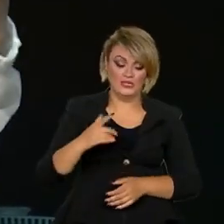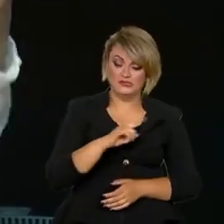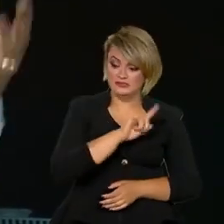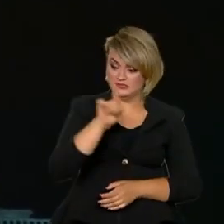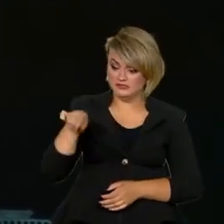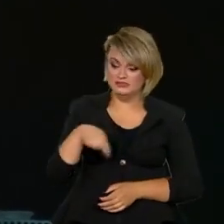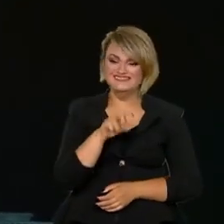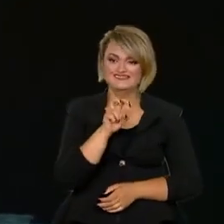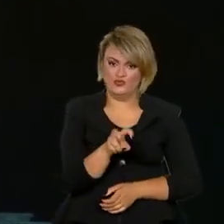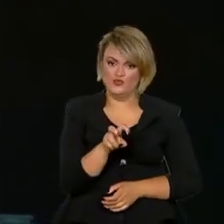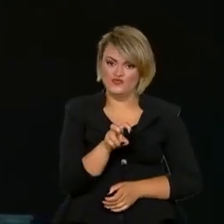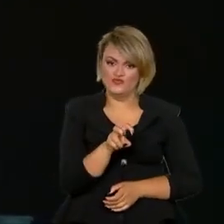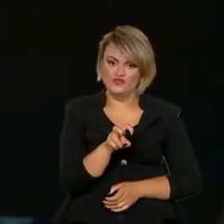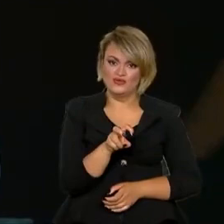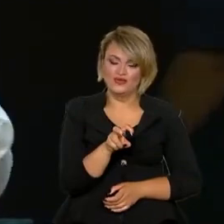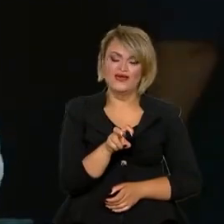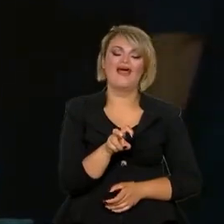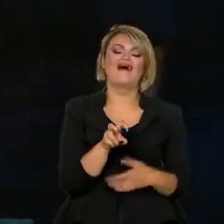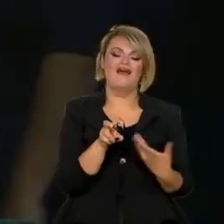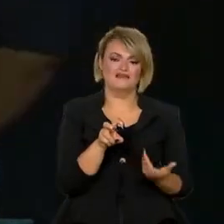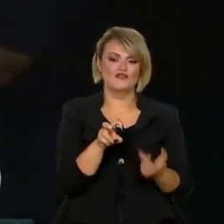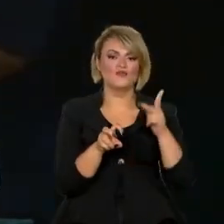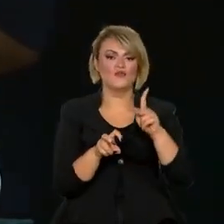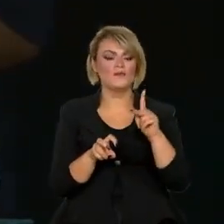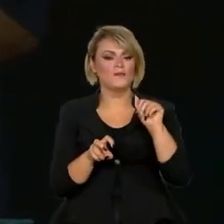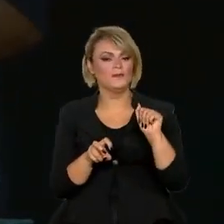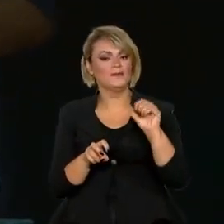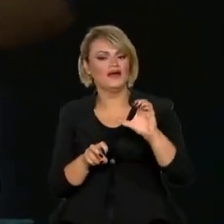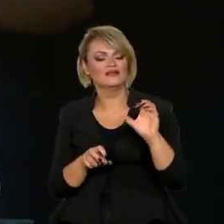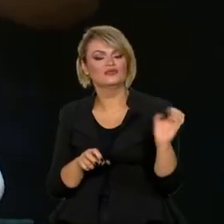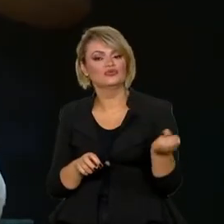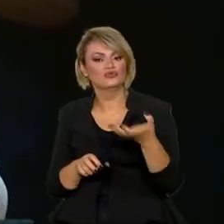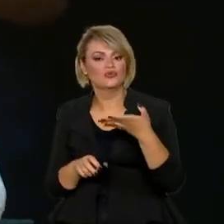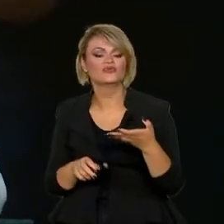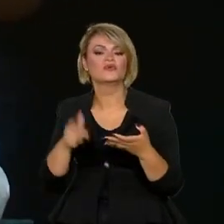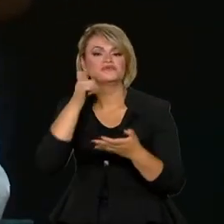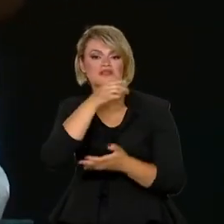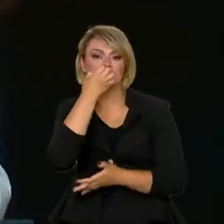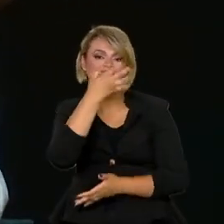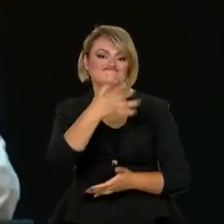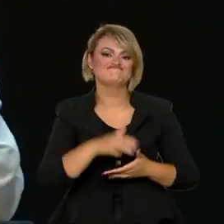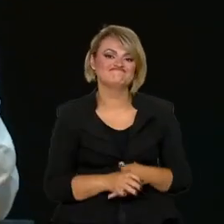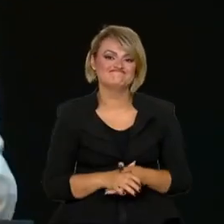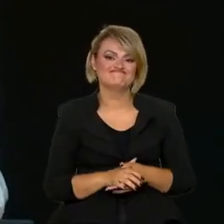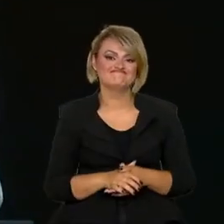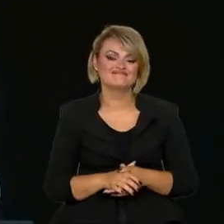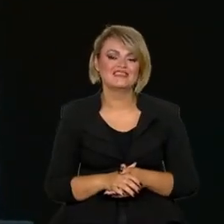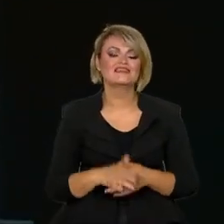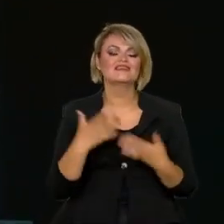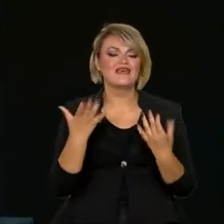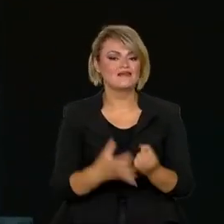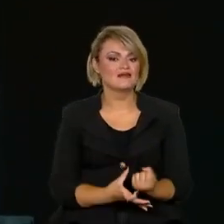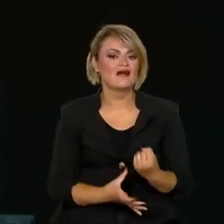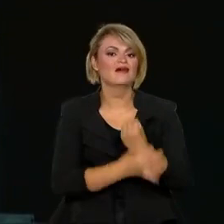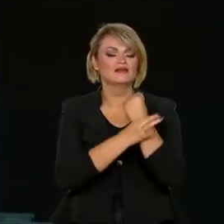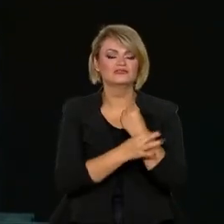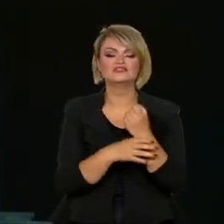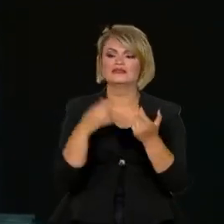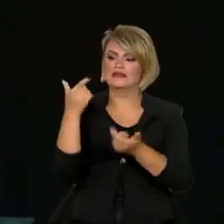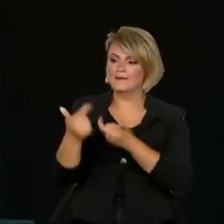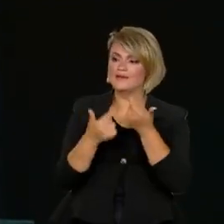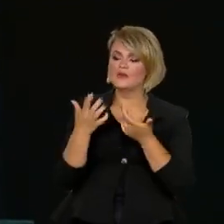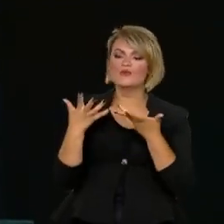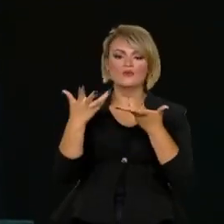essenciais para que o novo PAC possa se realizar da melhor maneira possível, garantindo empregos